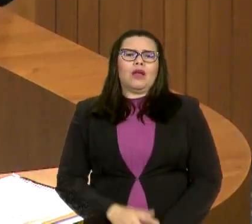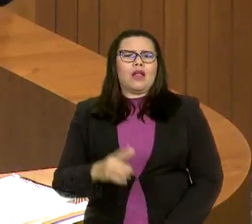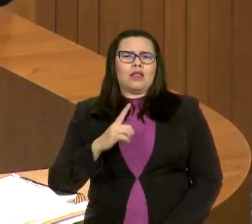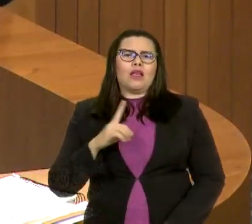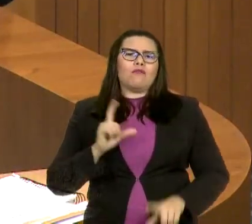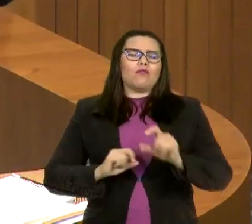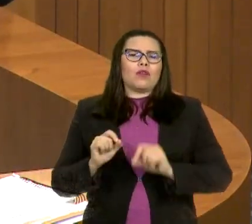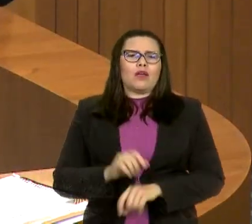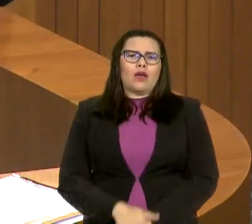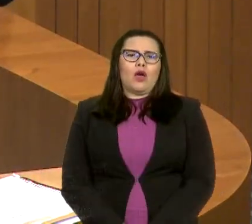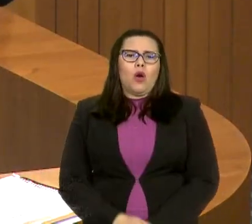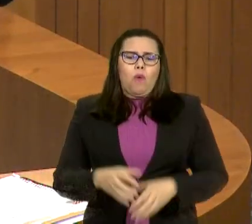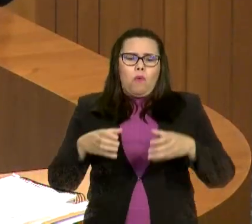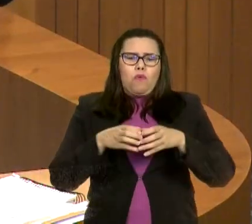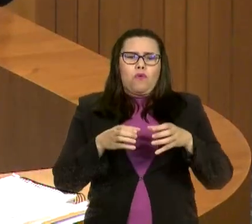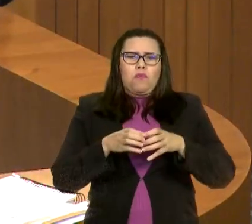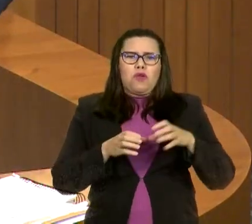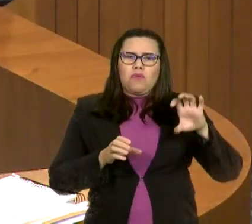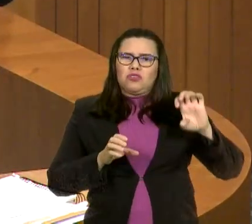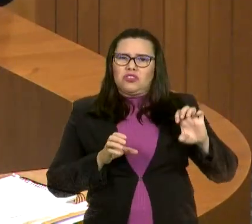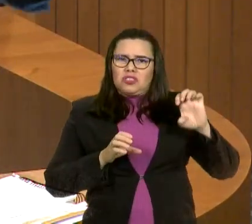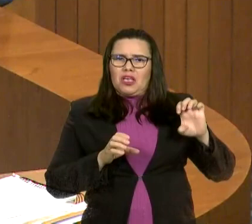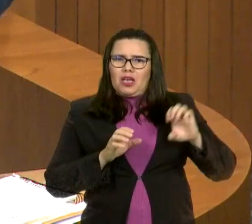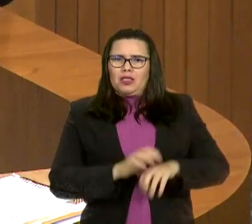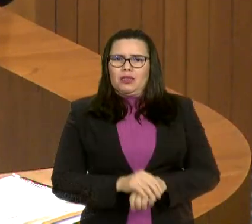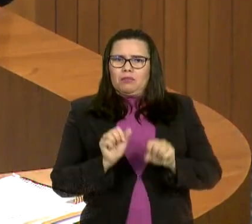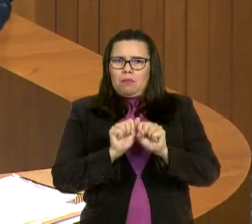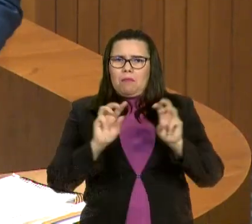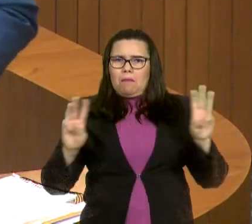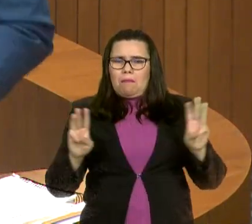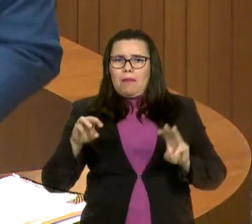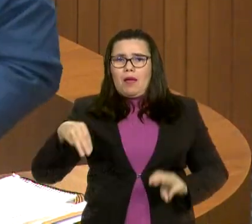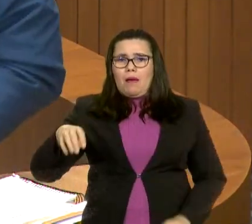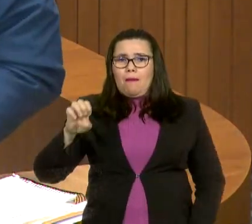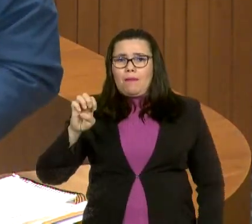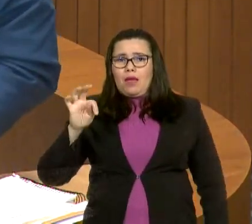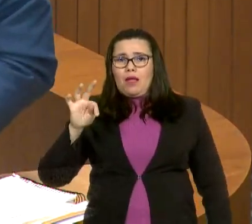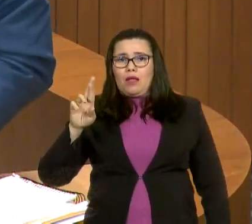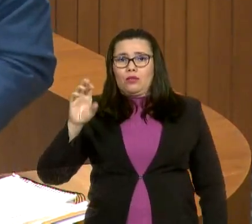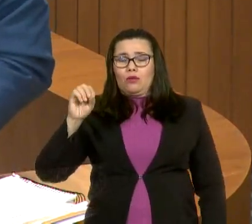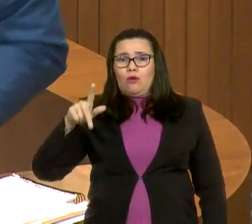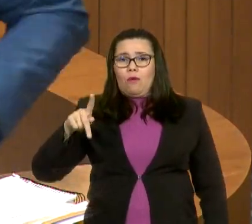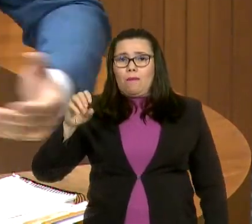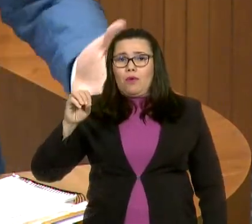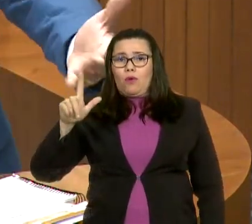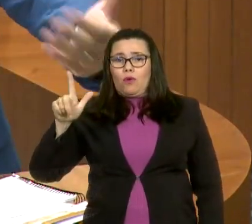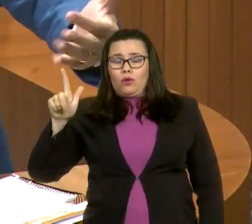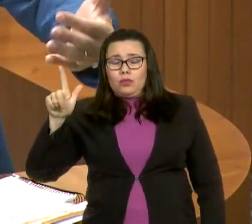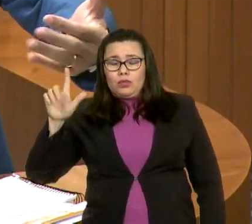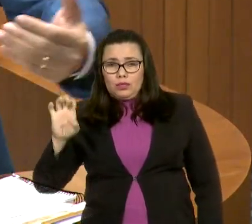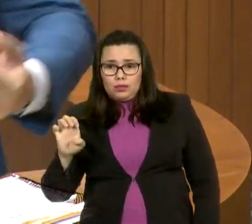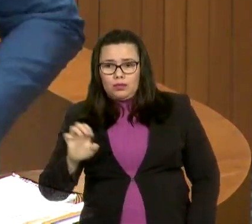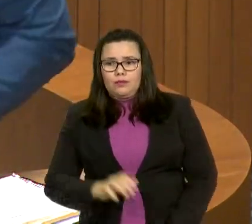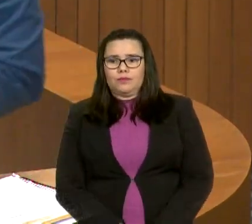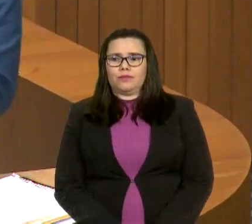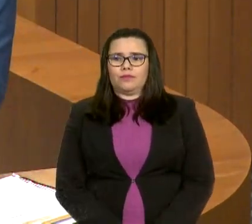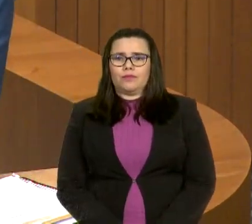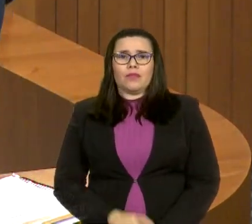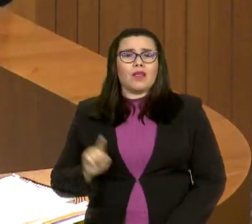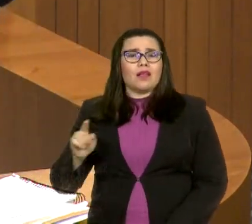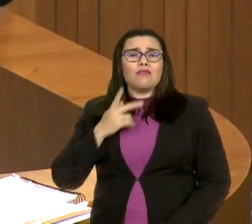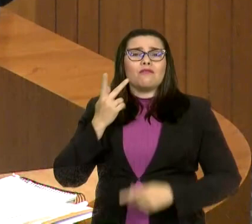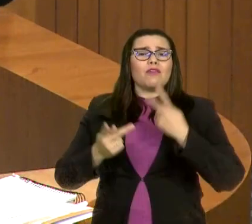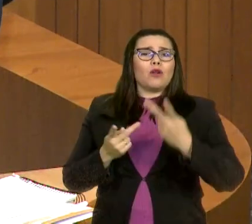Metrópolis, porque ele disse o seguinte, falou em problema de saúde, falou em problema de saúde, justamente dizendo assim,